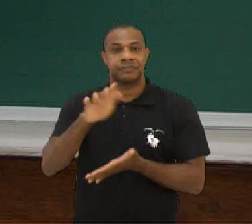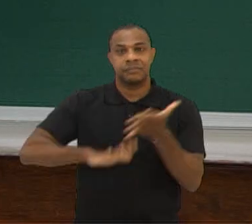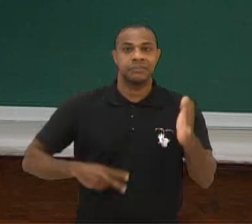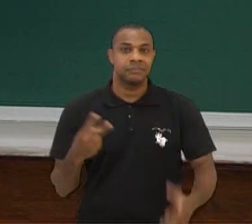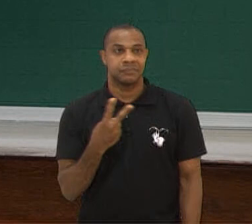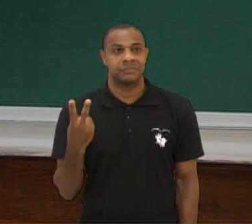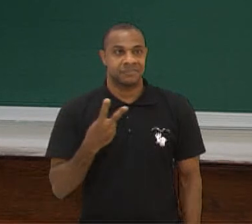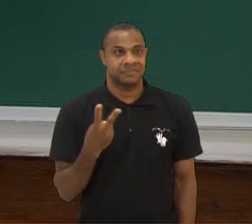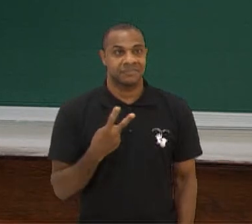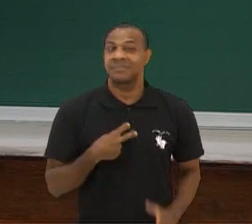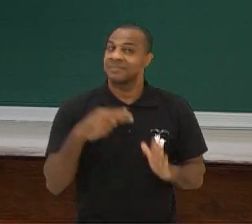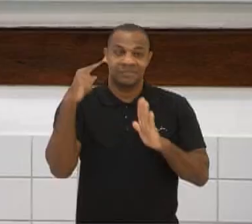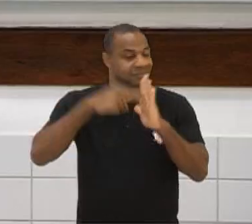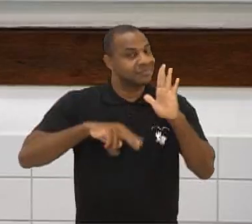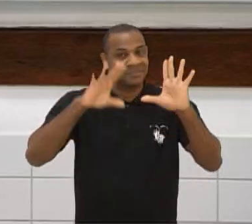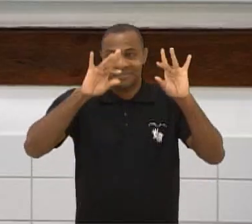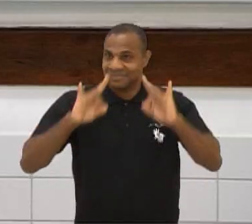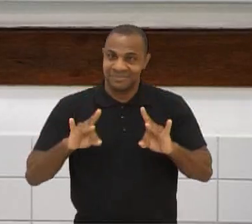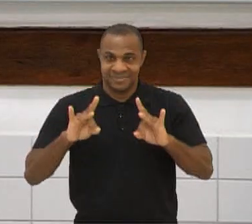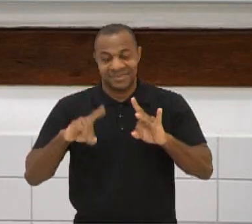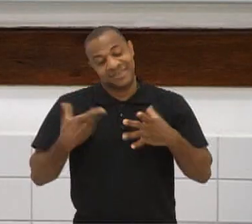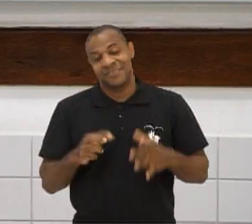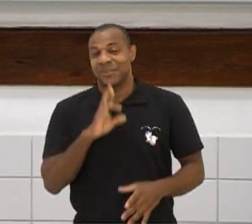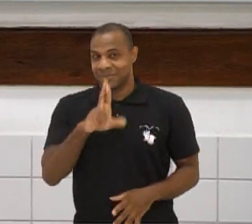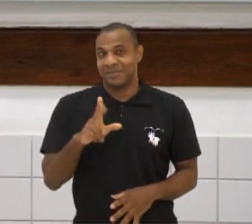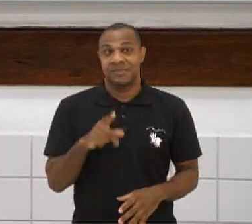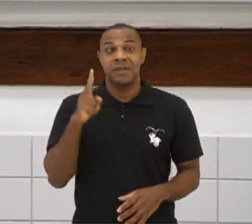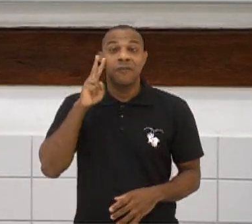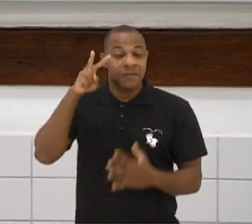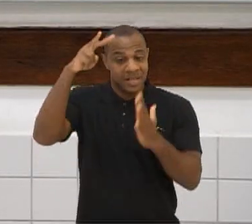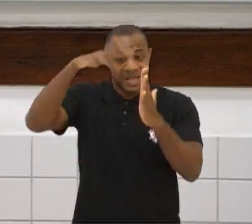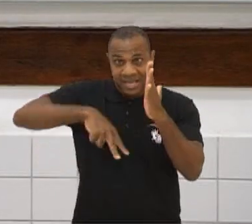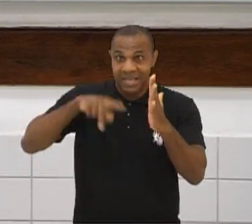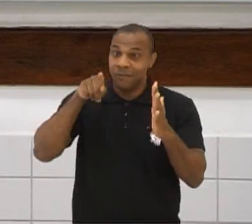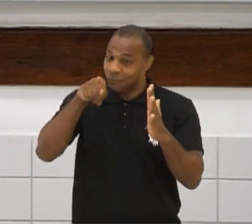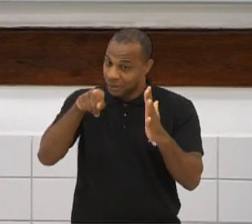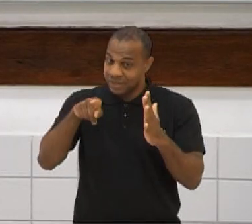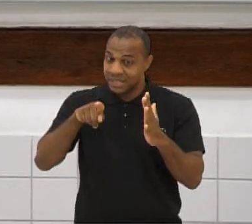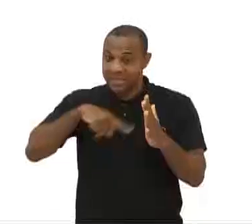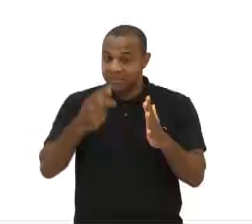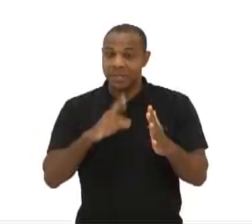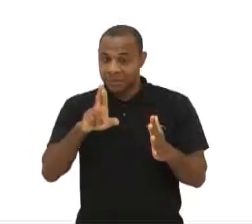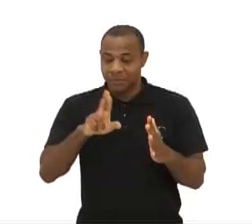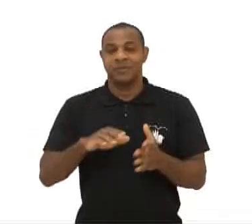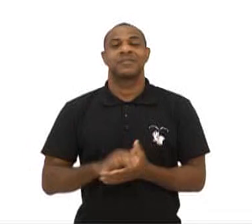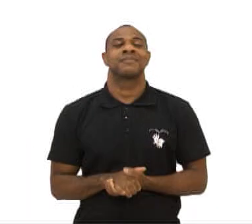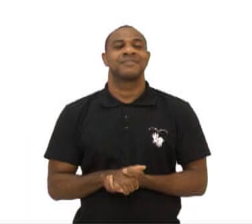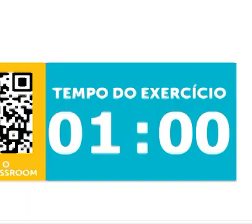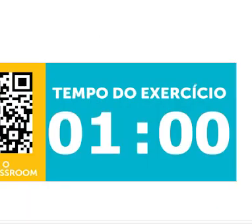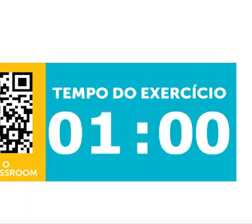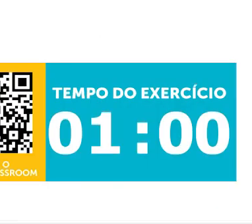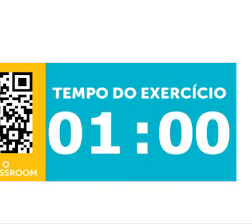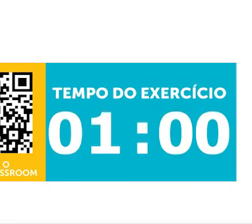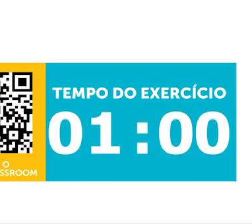que eu não vou ler em detalhes, senão eu dou spoiler. A gente retorna para verificar como ficou.